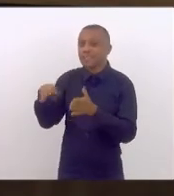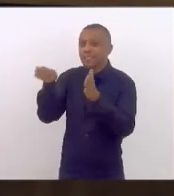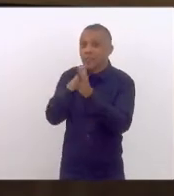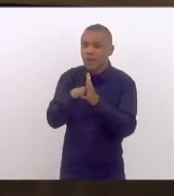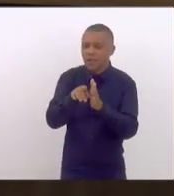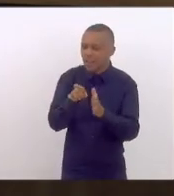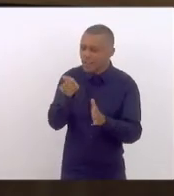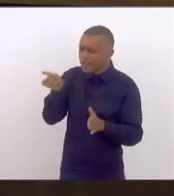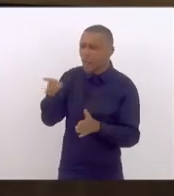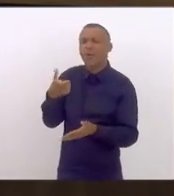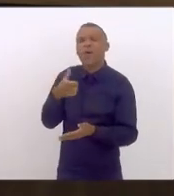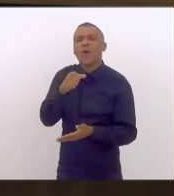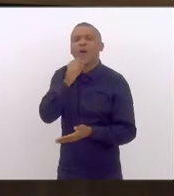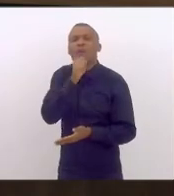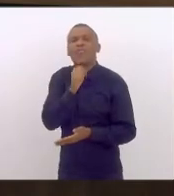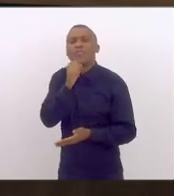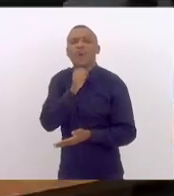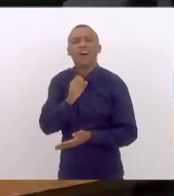o velho do Rio